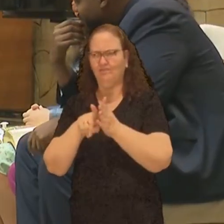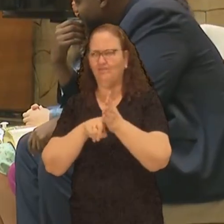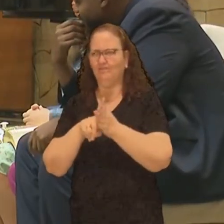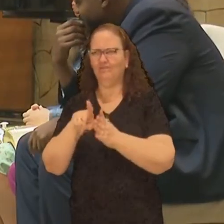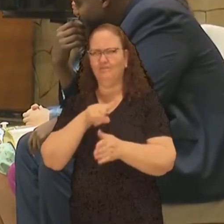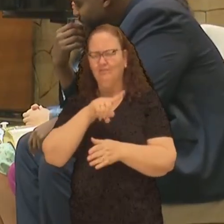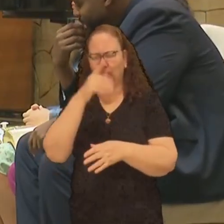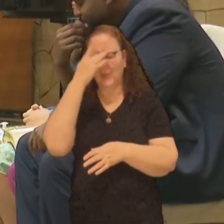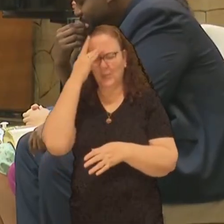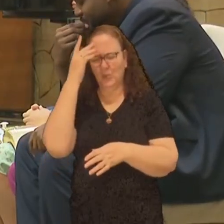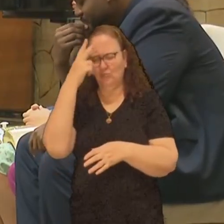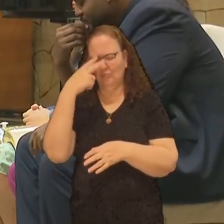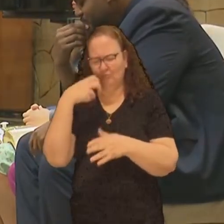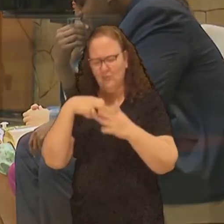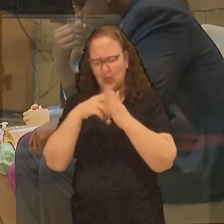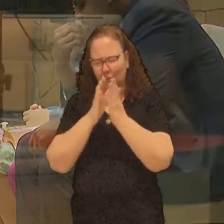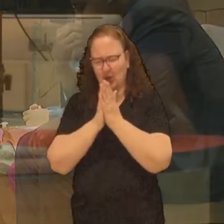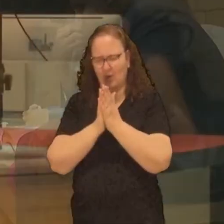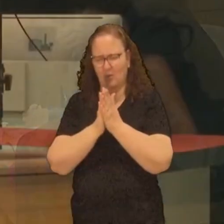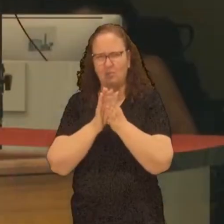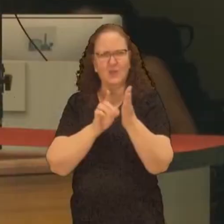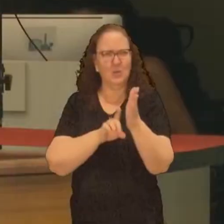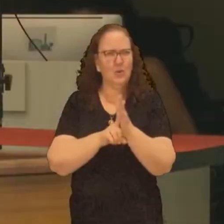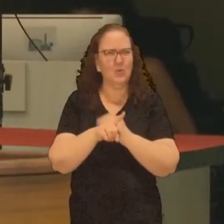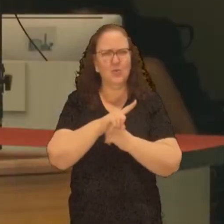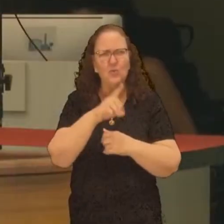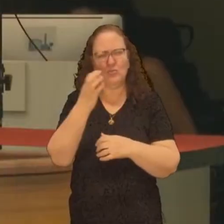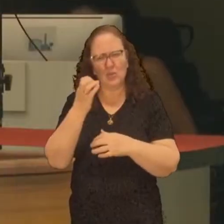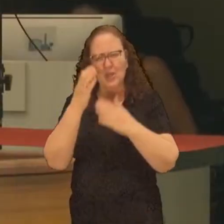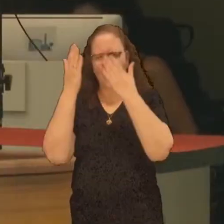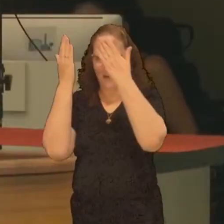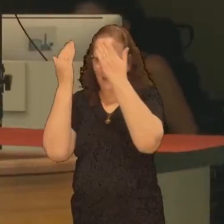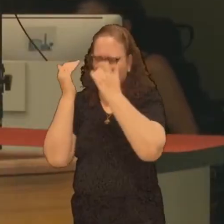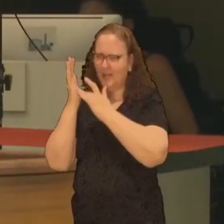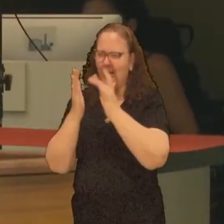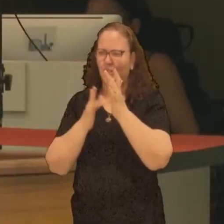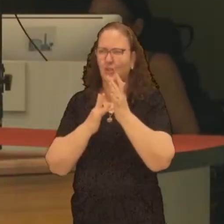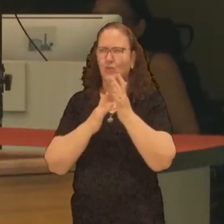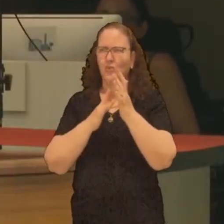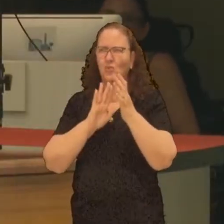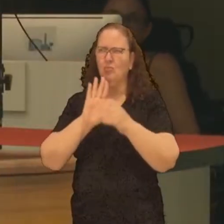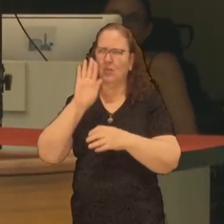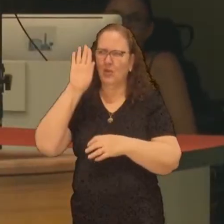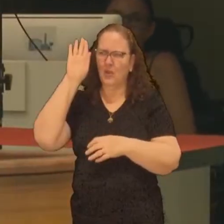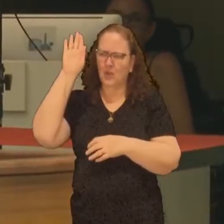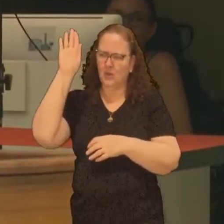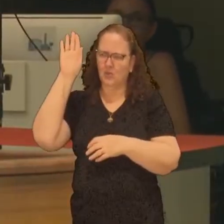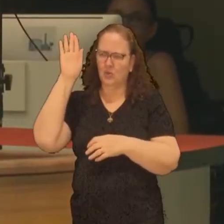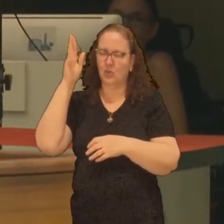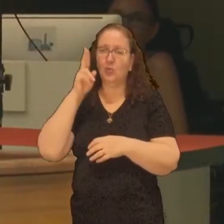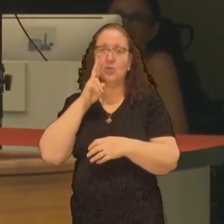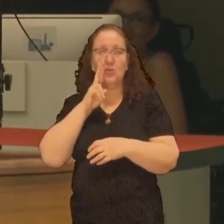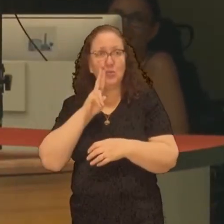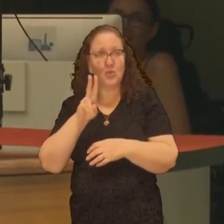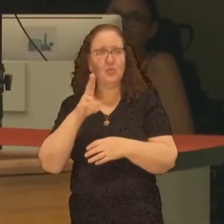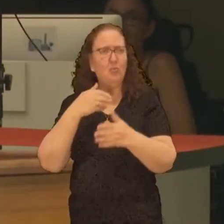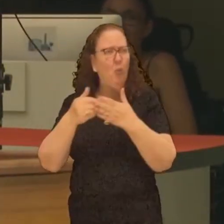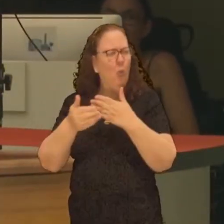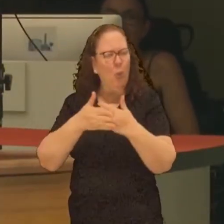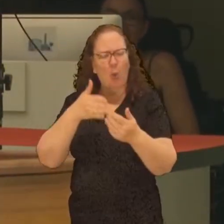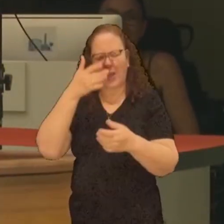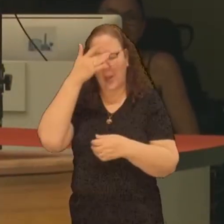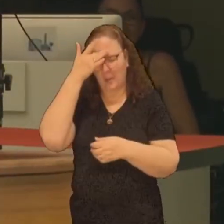gostaria de aceitar a Jesus, aceitar esse amor? Levante a sua mão bem alto para que nós possamos ver você. Alguém que